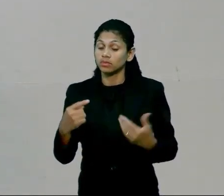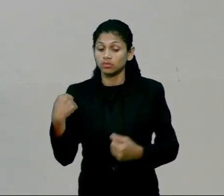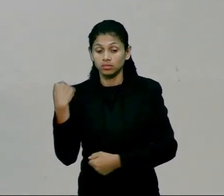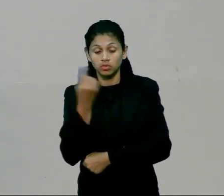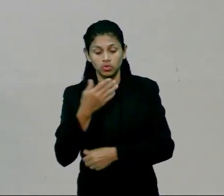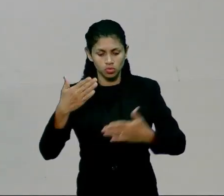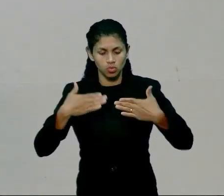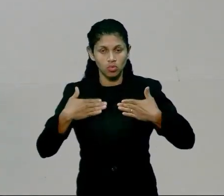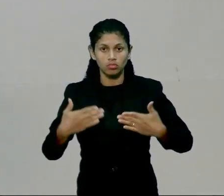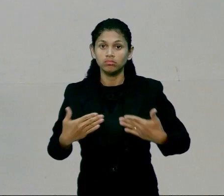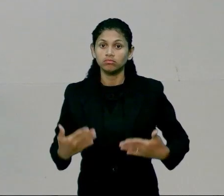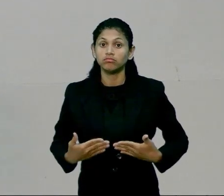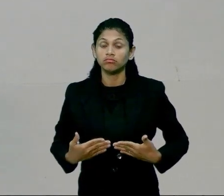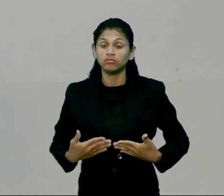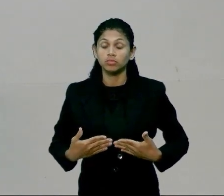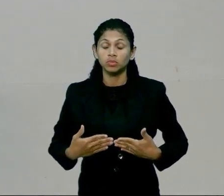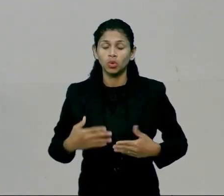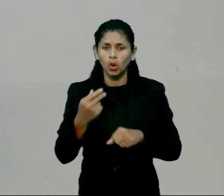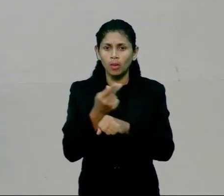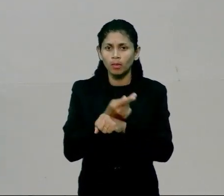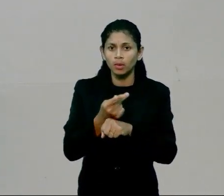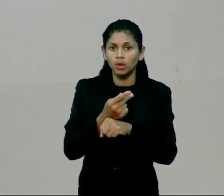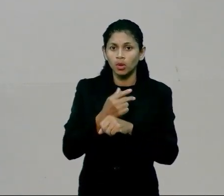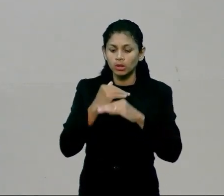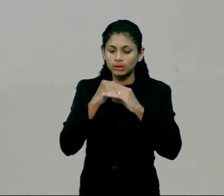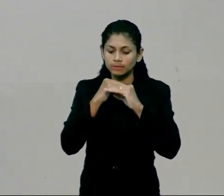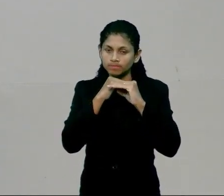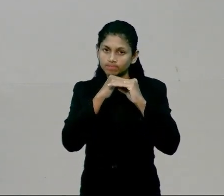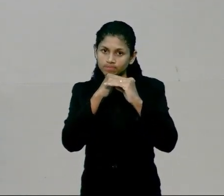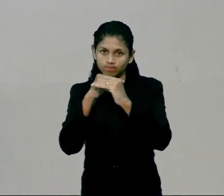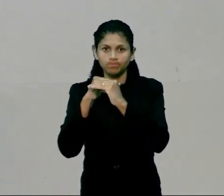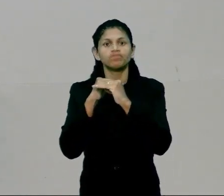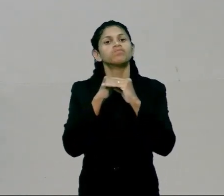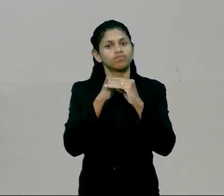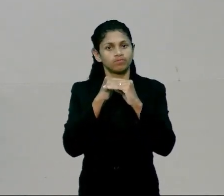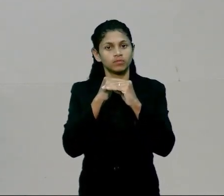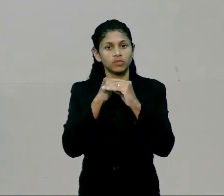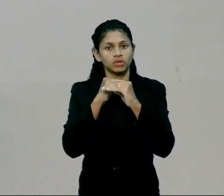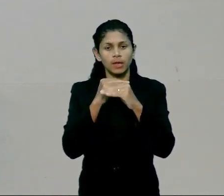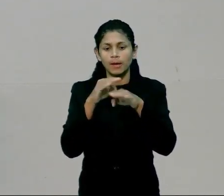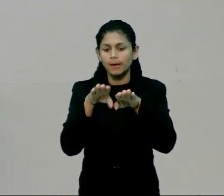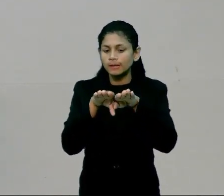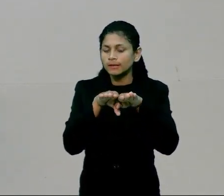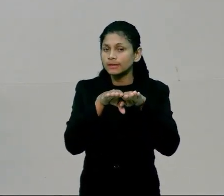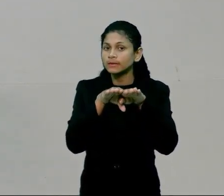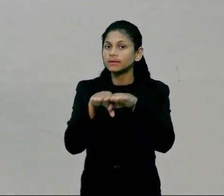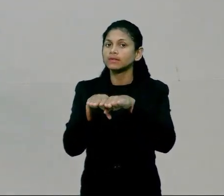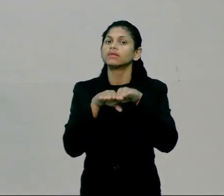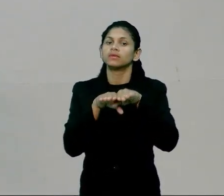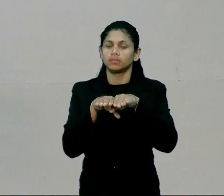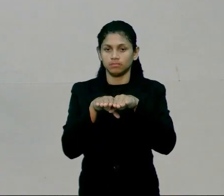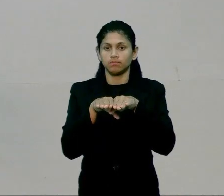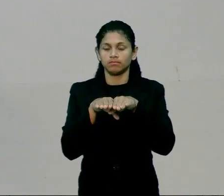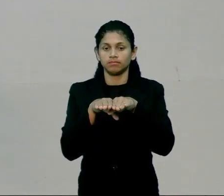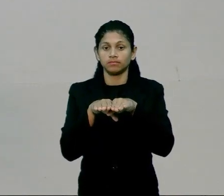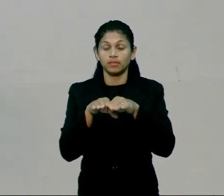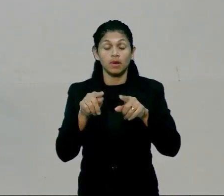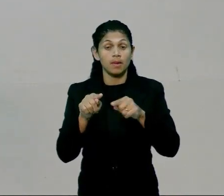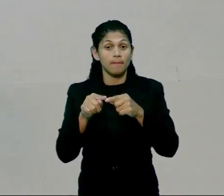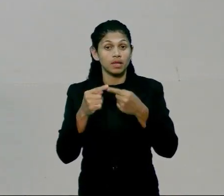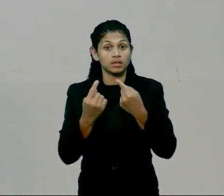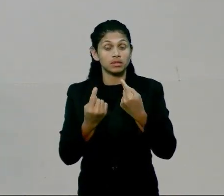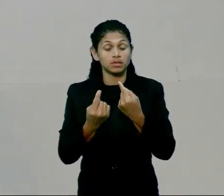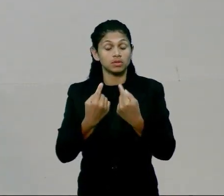reestabelecer esse equilíbrio, porque a partir do momento em que eu começo a desenvolver determinada ação, aquilo vai desregular, mas o meu metabolismo vai